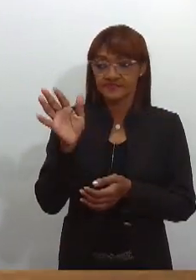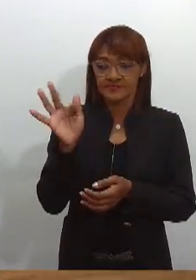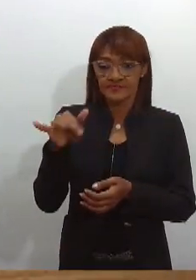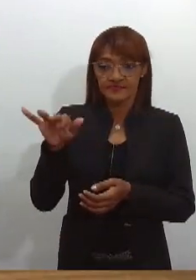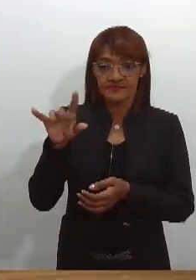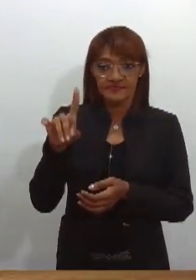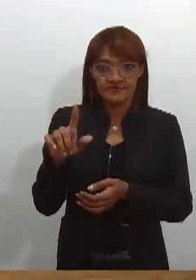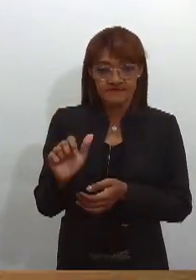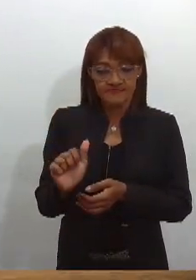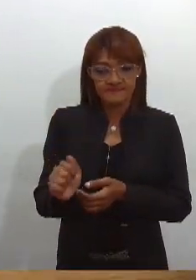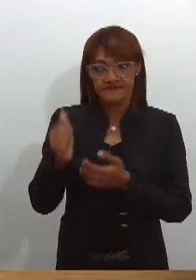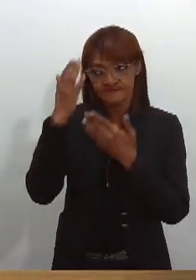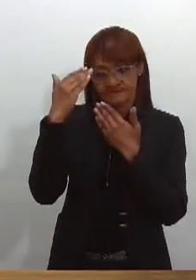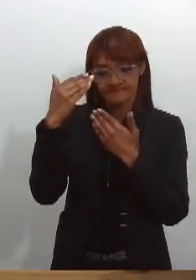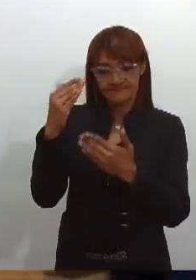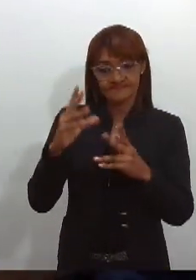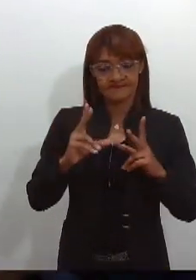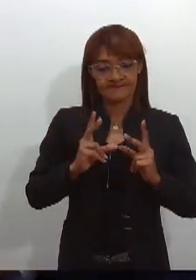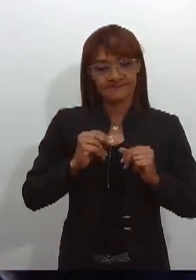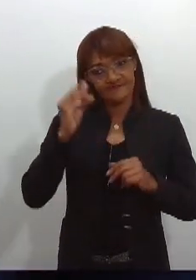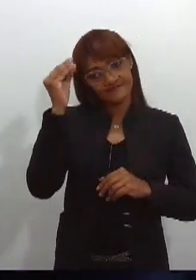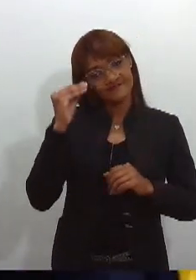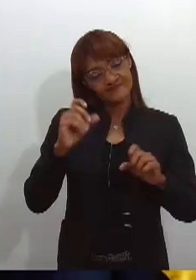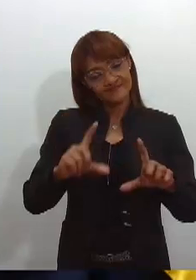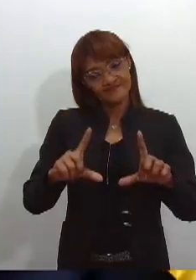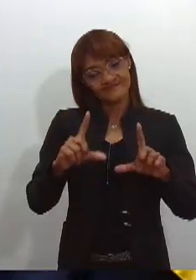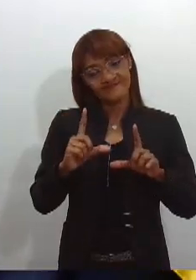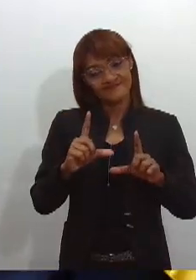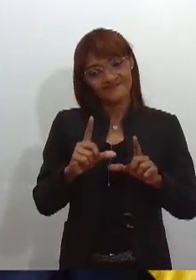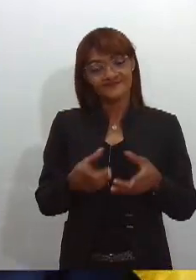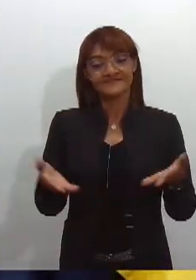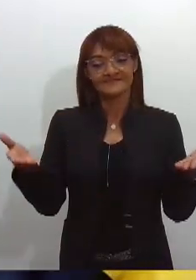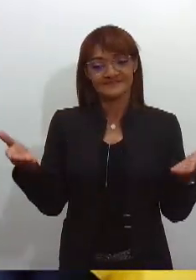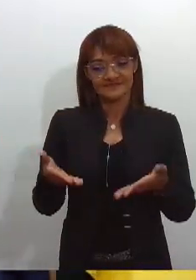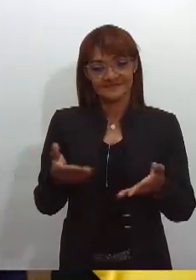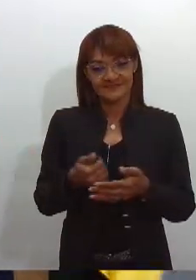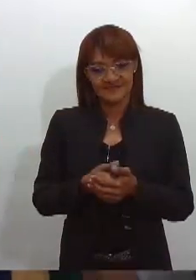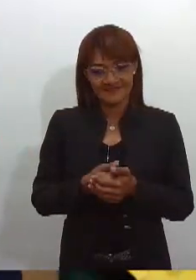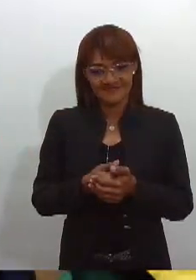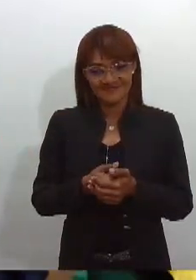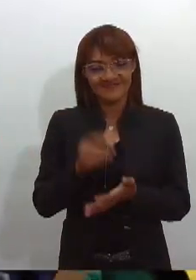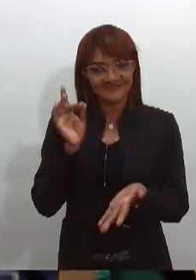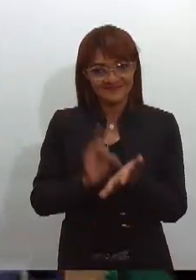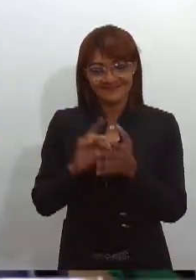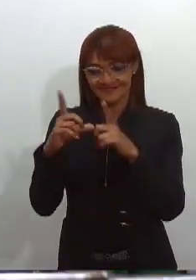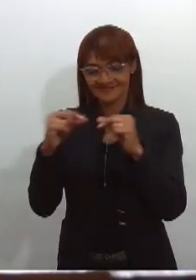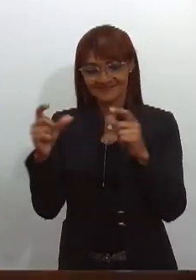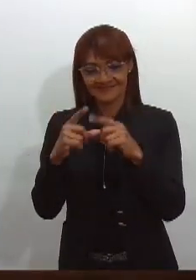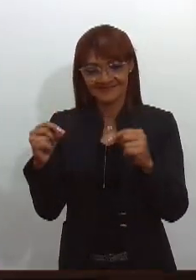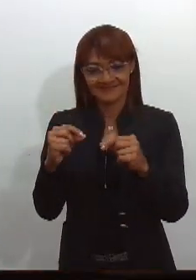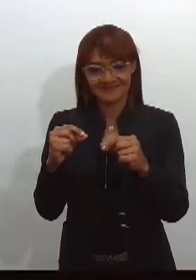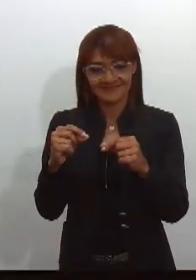de cidadania sergipana e disse que a partir de agora será brasiliense mais sergipana.